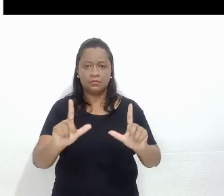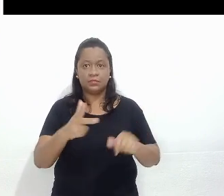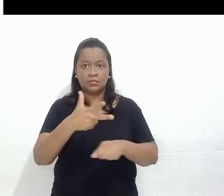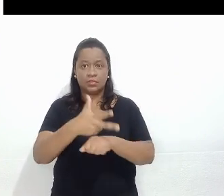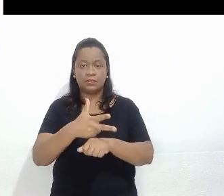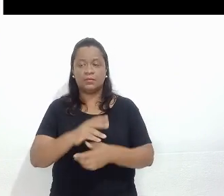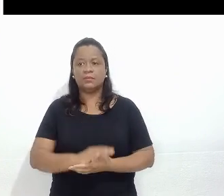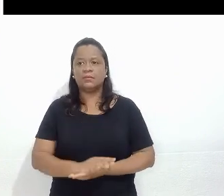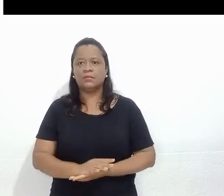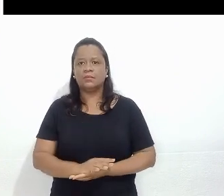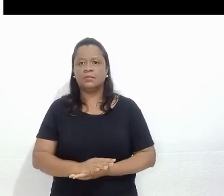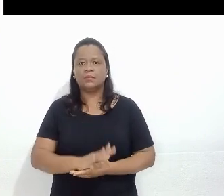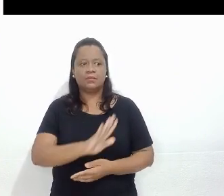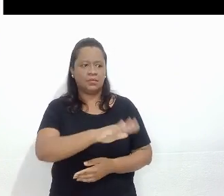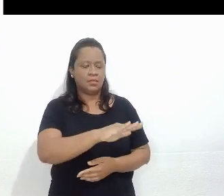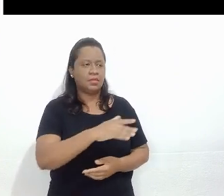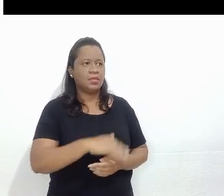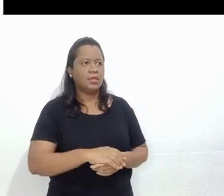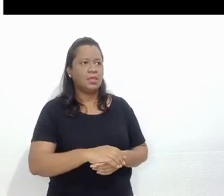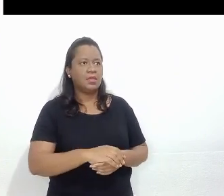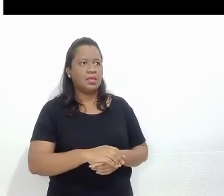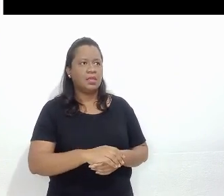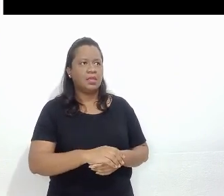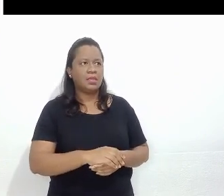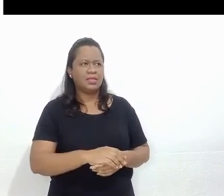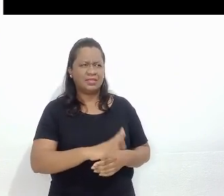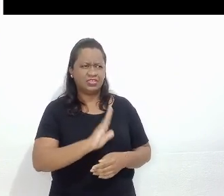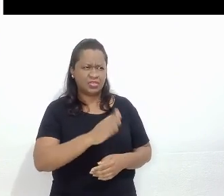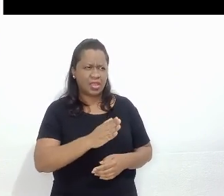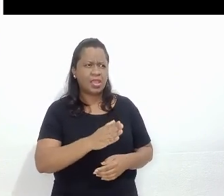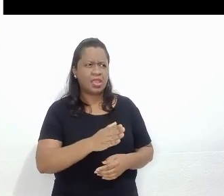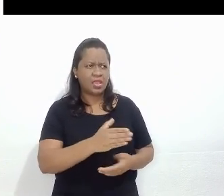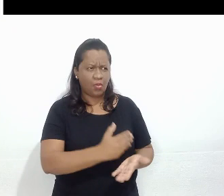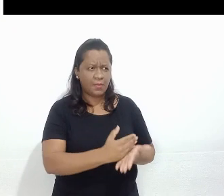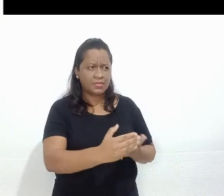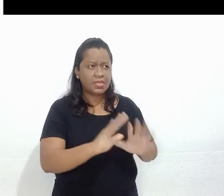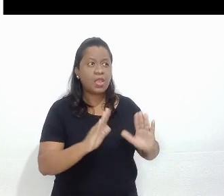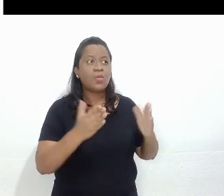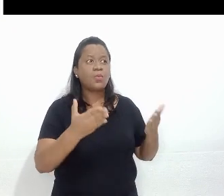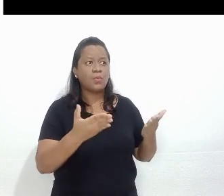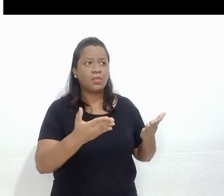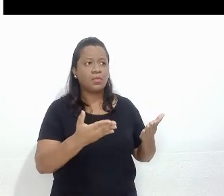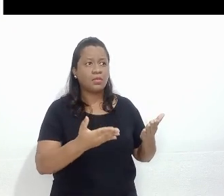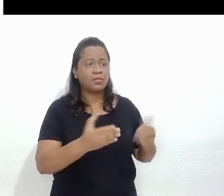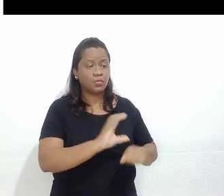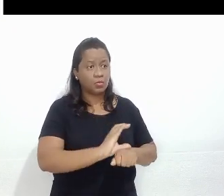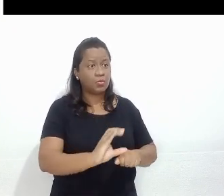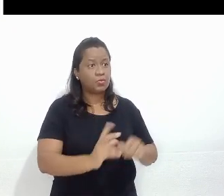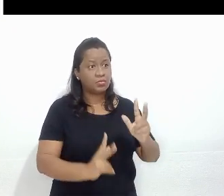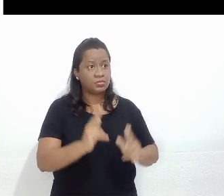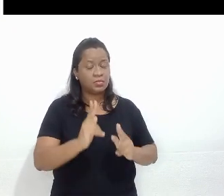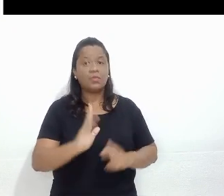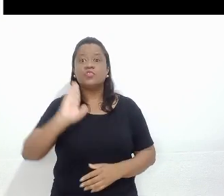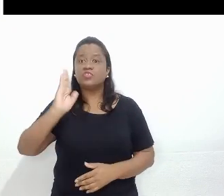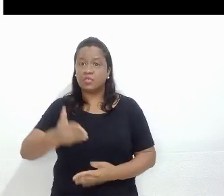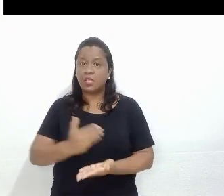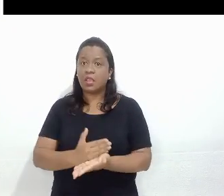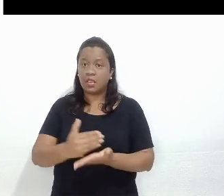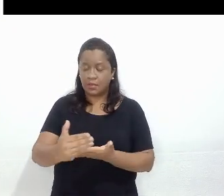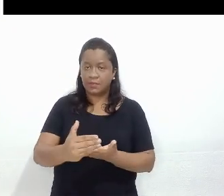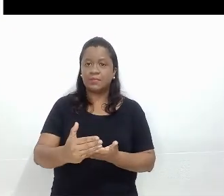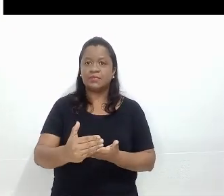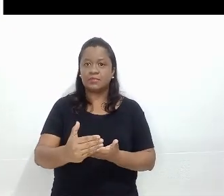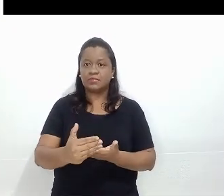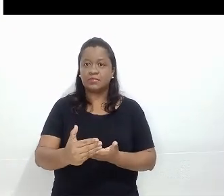Oi. Desculpa, tem previsão de começar esse curso de edição, assim, para... Esse curso já começou, ele está